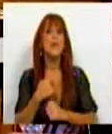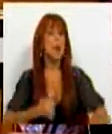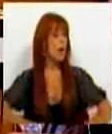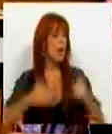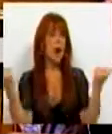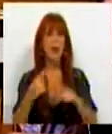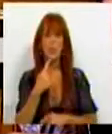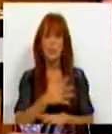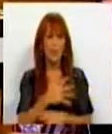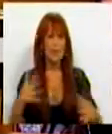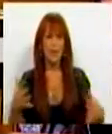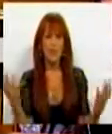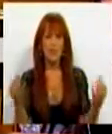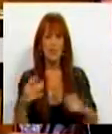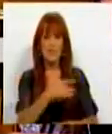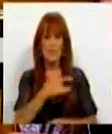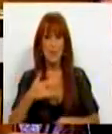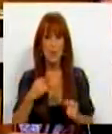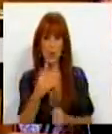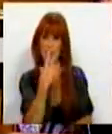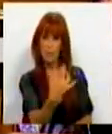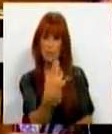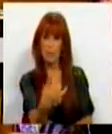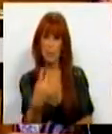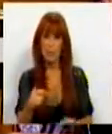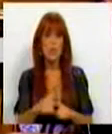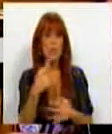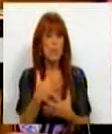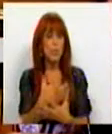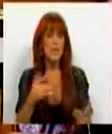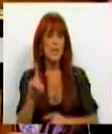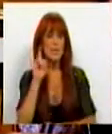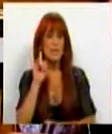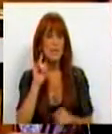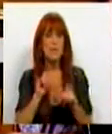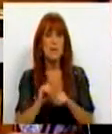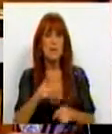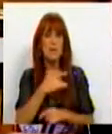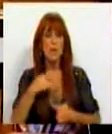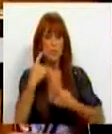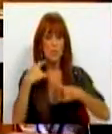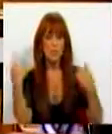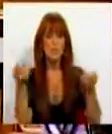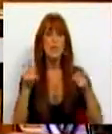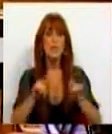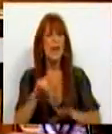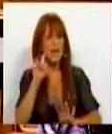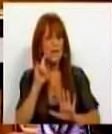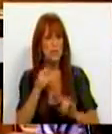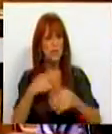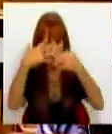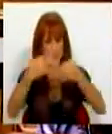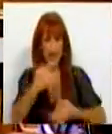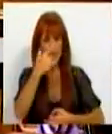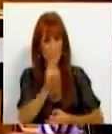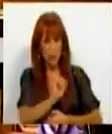ganhos significativos em saúde individual, com ganhos significativos em saúde pública, mas também na salvaguarda e dignidade